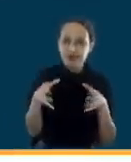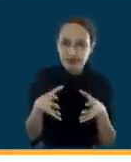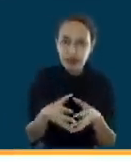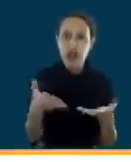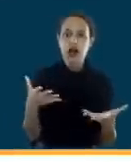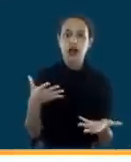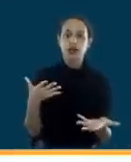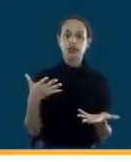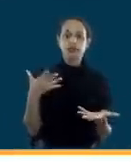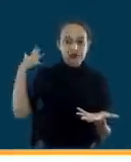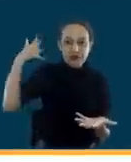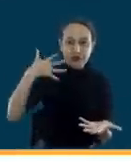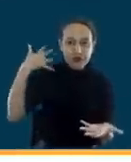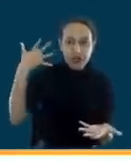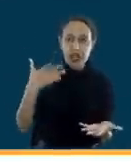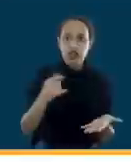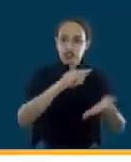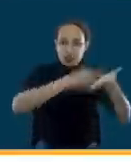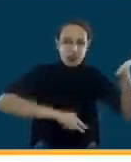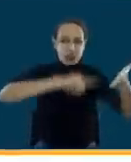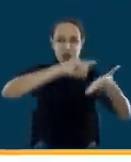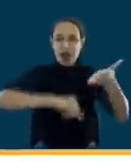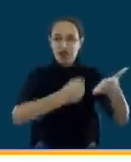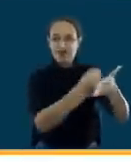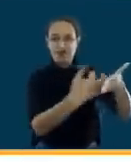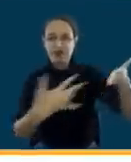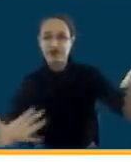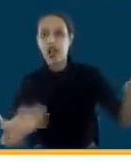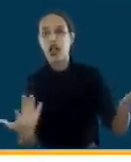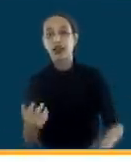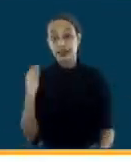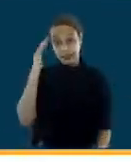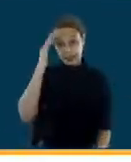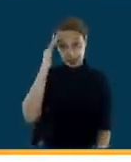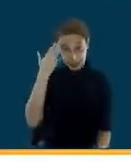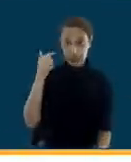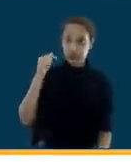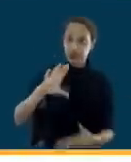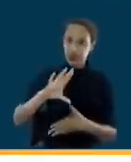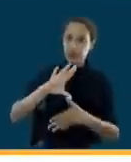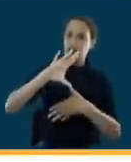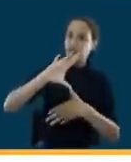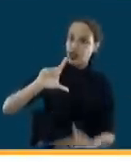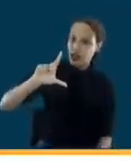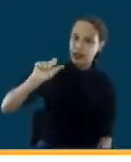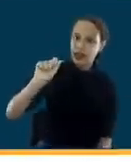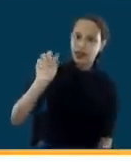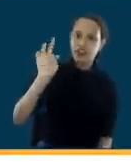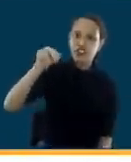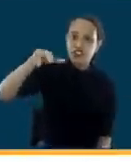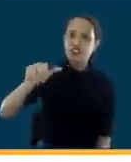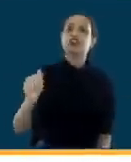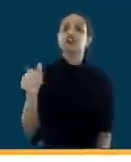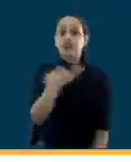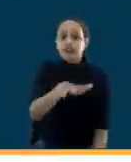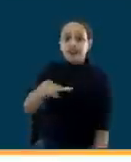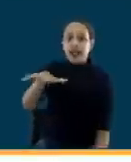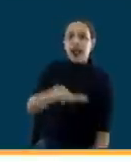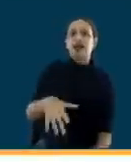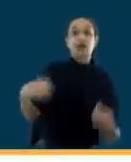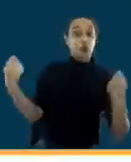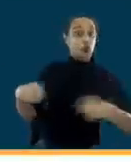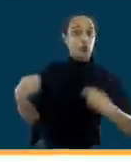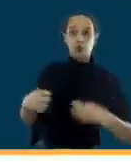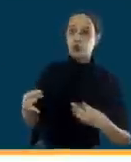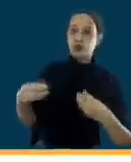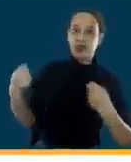declarações. Entendemos o território da América Latina, por exemplo, como um território que tem especificidades, dependendo de onde